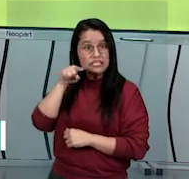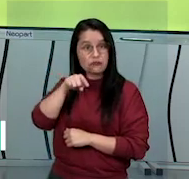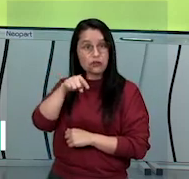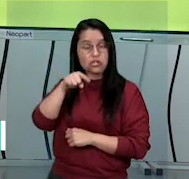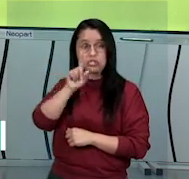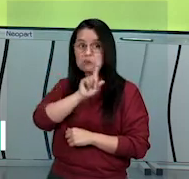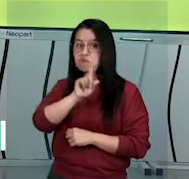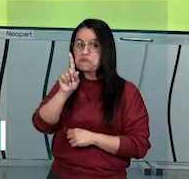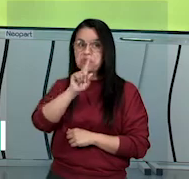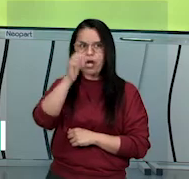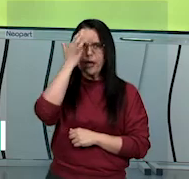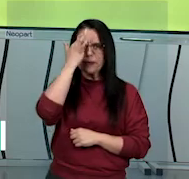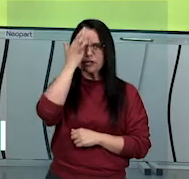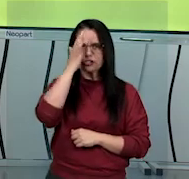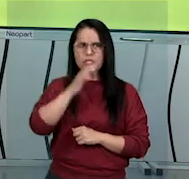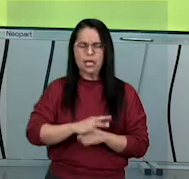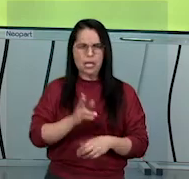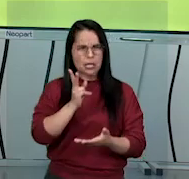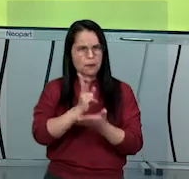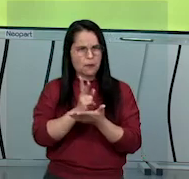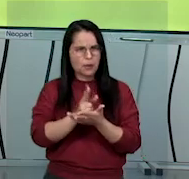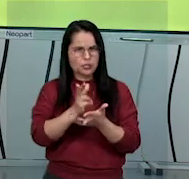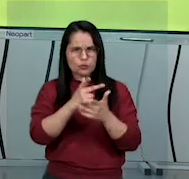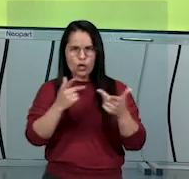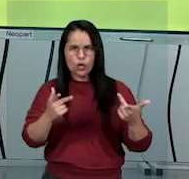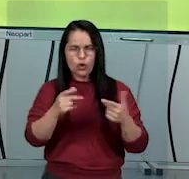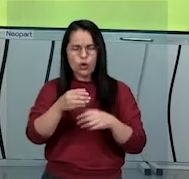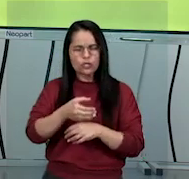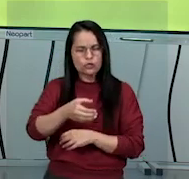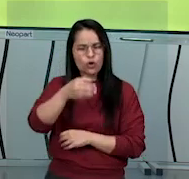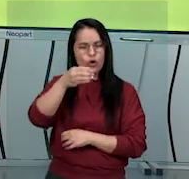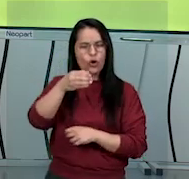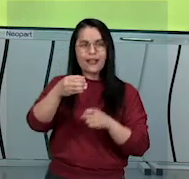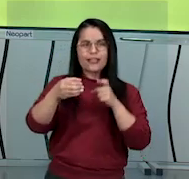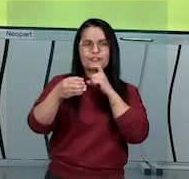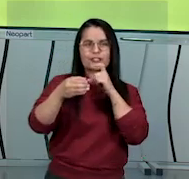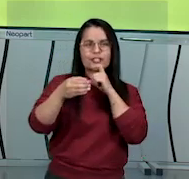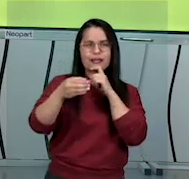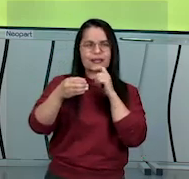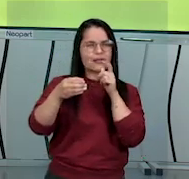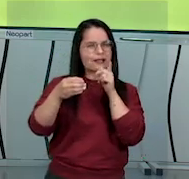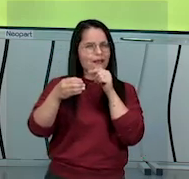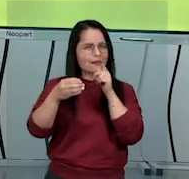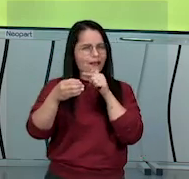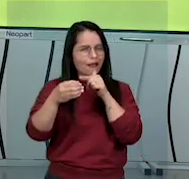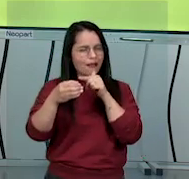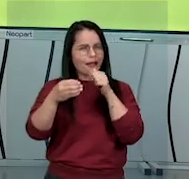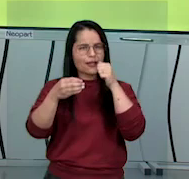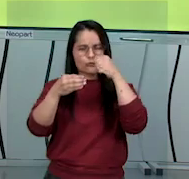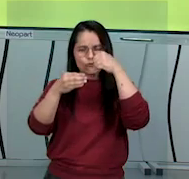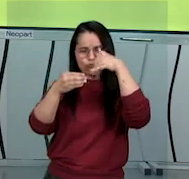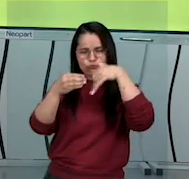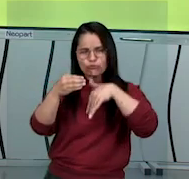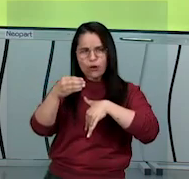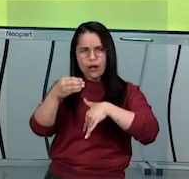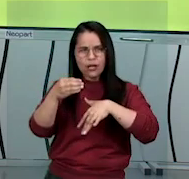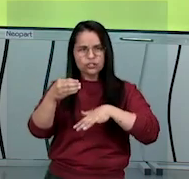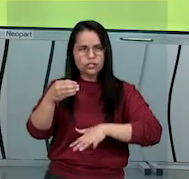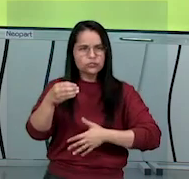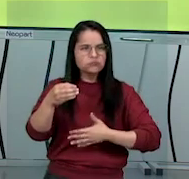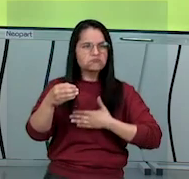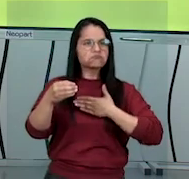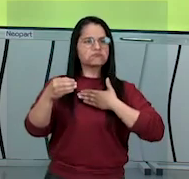O mesmo fenômeno que nos deixa um copo com água gelada, suado, nos faz respirar tranquilamente. Então aqui nós